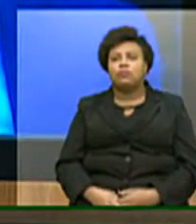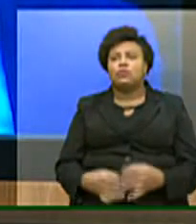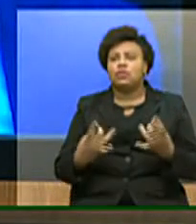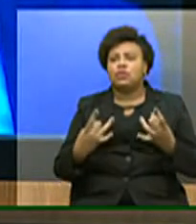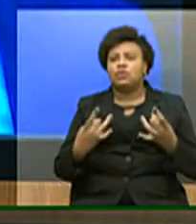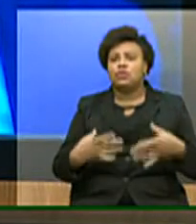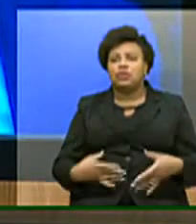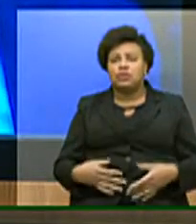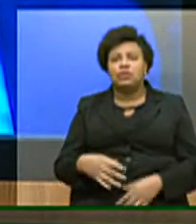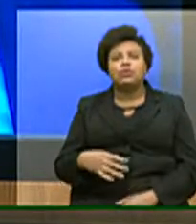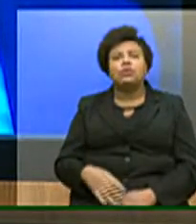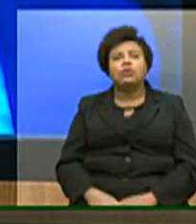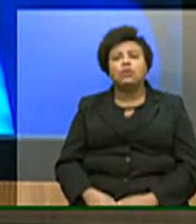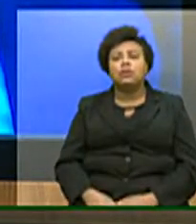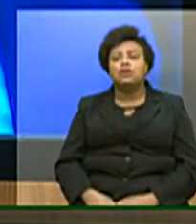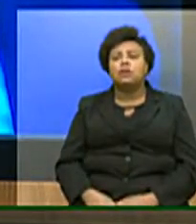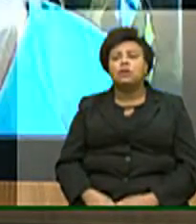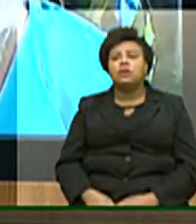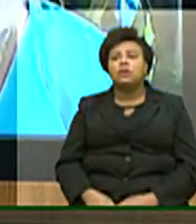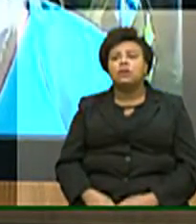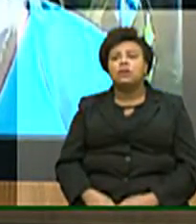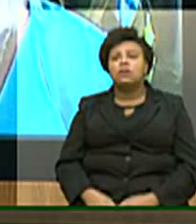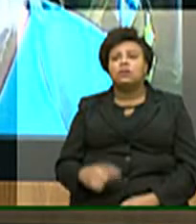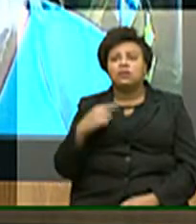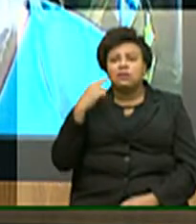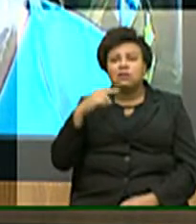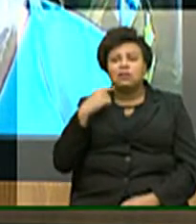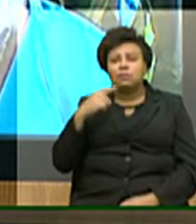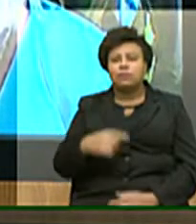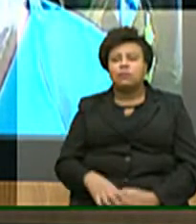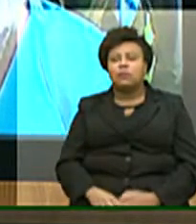Desiste, presidente. Desiste, deputada Silvana Covatti. Deputado